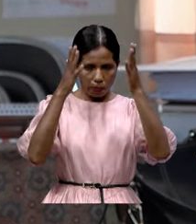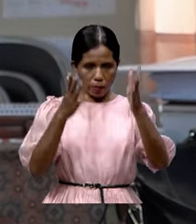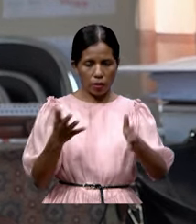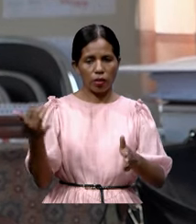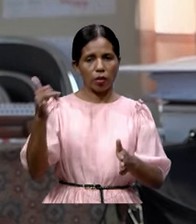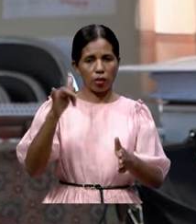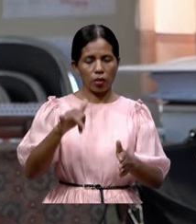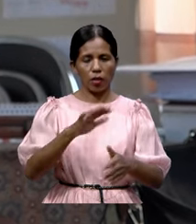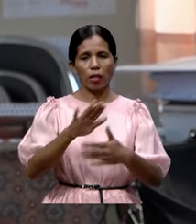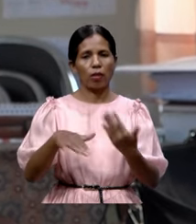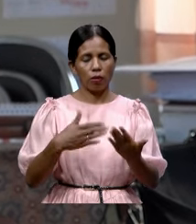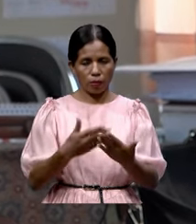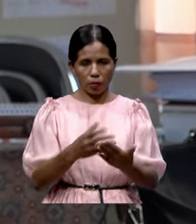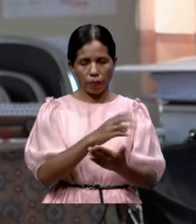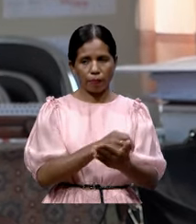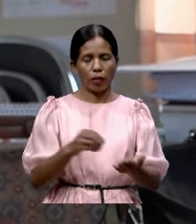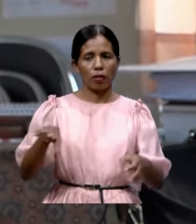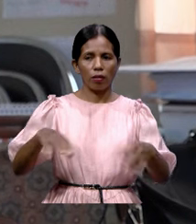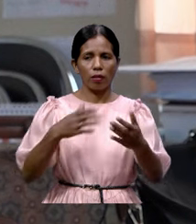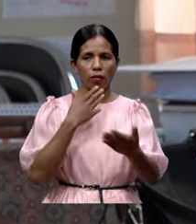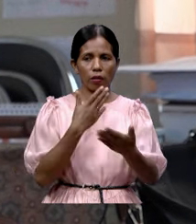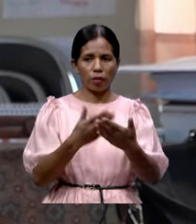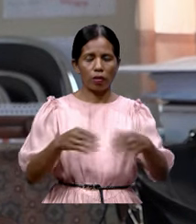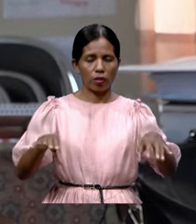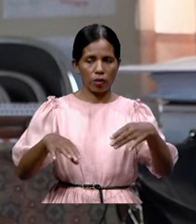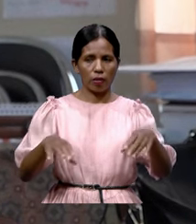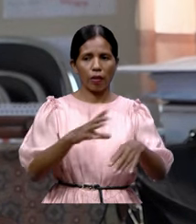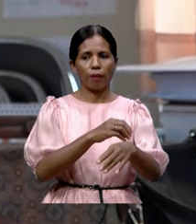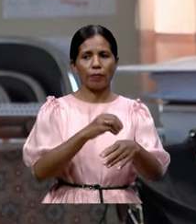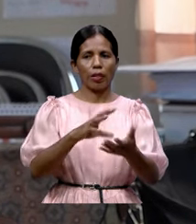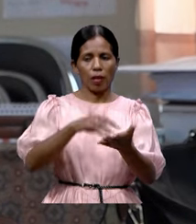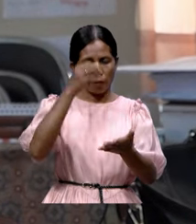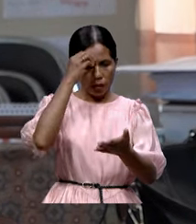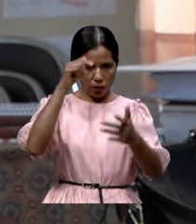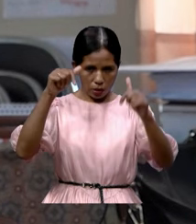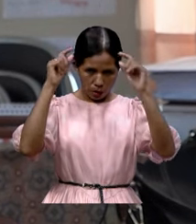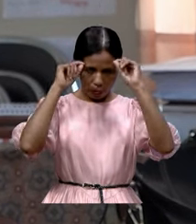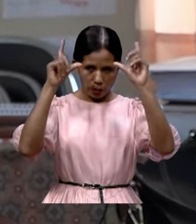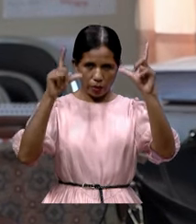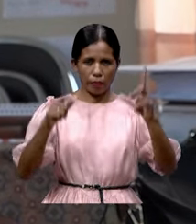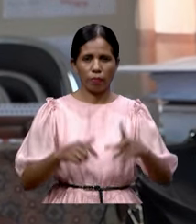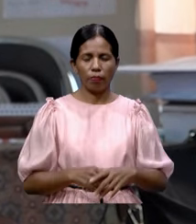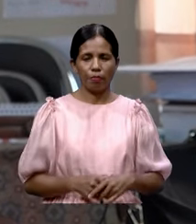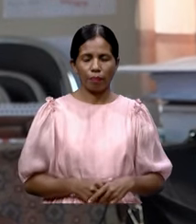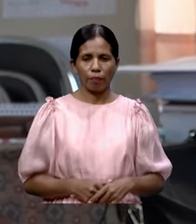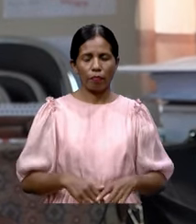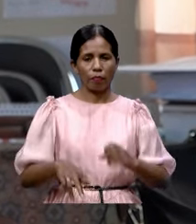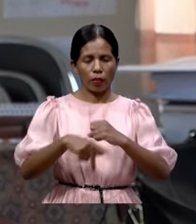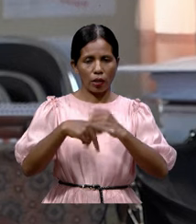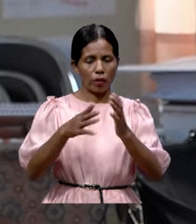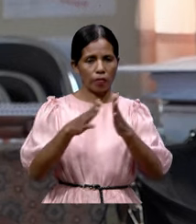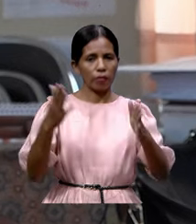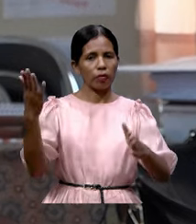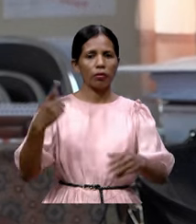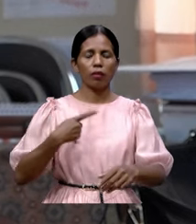cidadania, não a tu garante funcionamento normal sistema ensino e aprendizagem em Timor-Leste. Bancada Fretlin e a